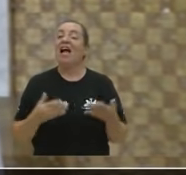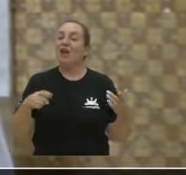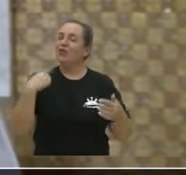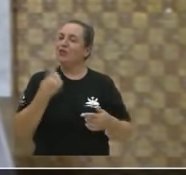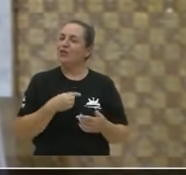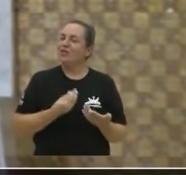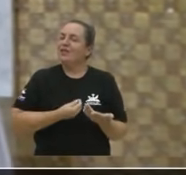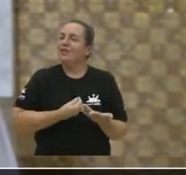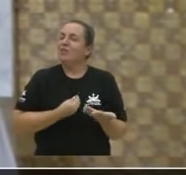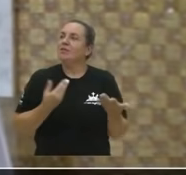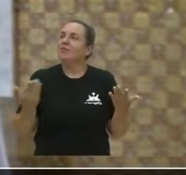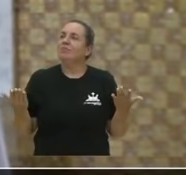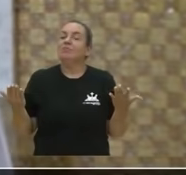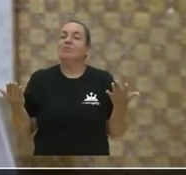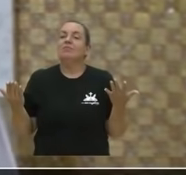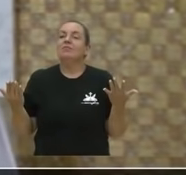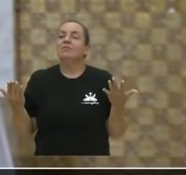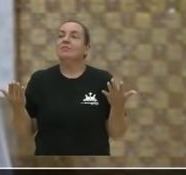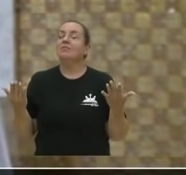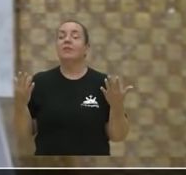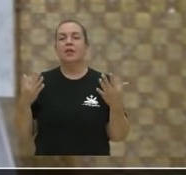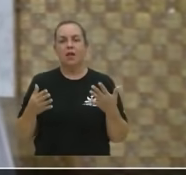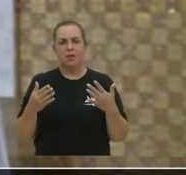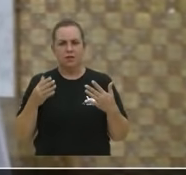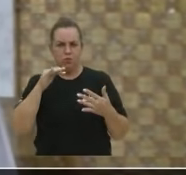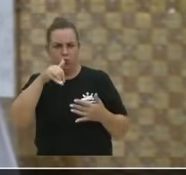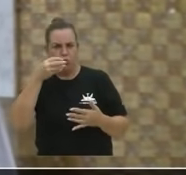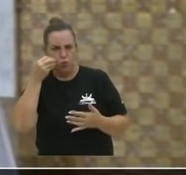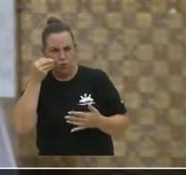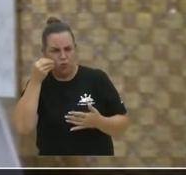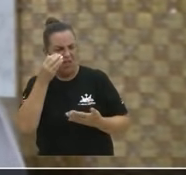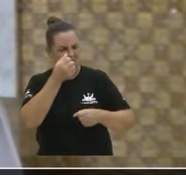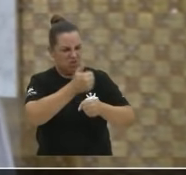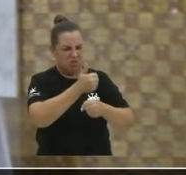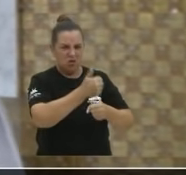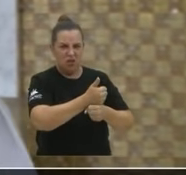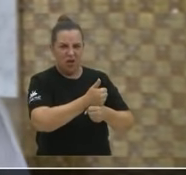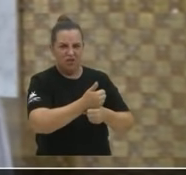Senhor, Judas e os chefes?